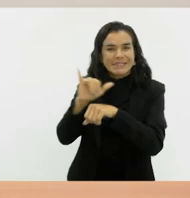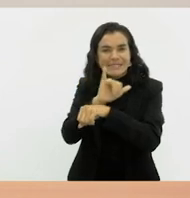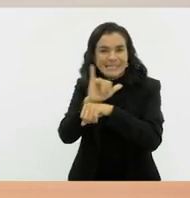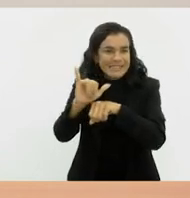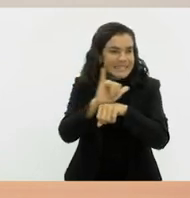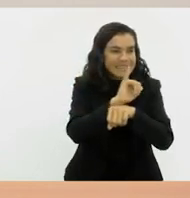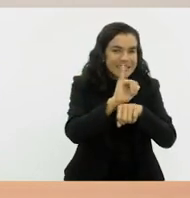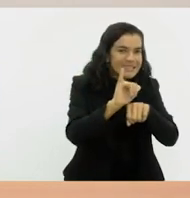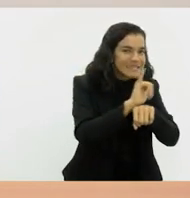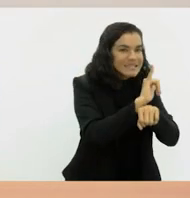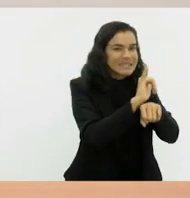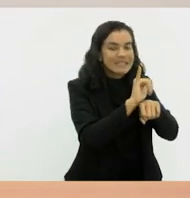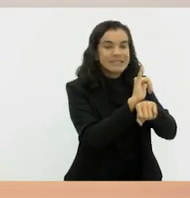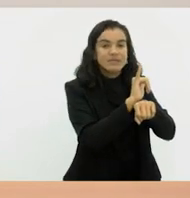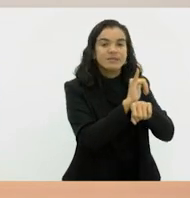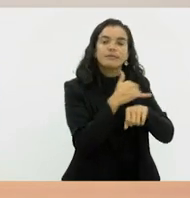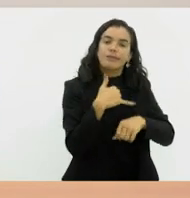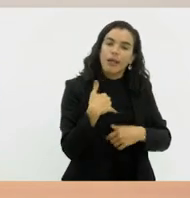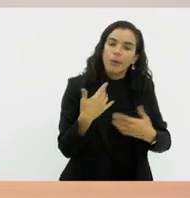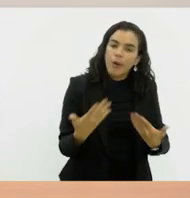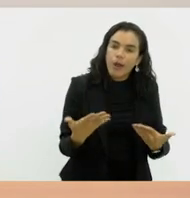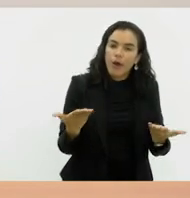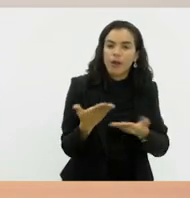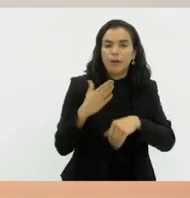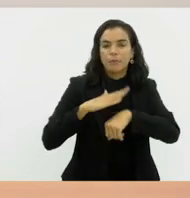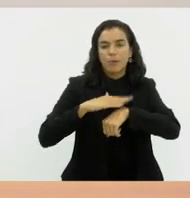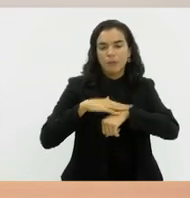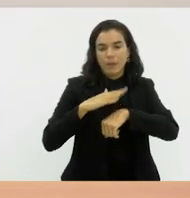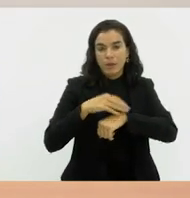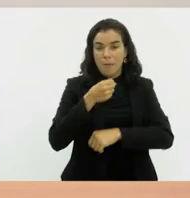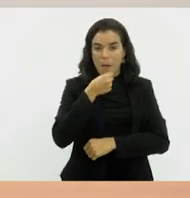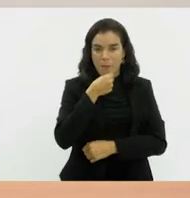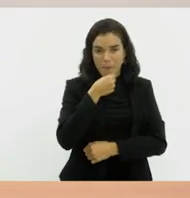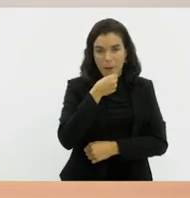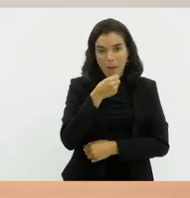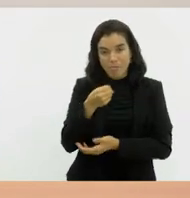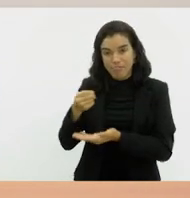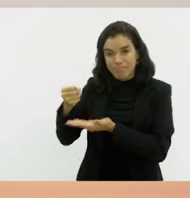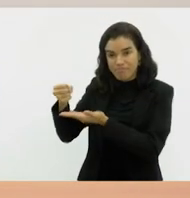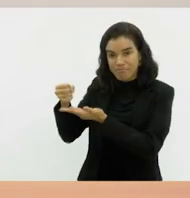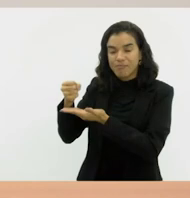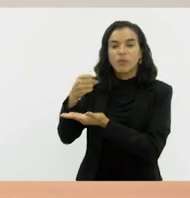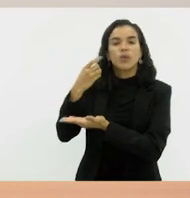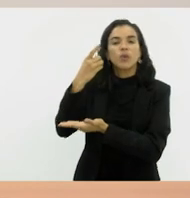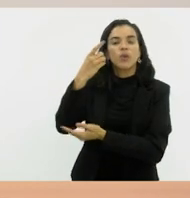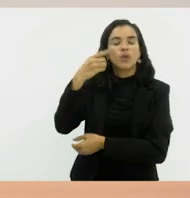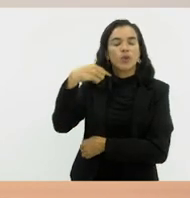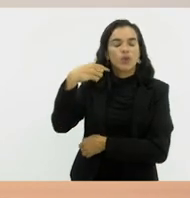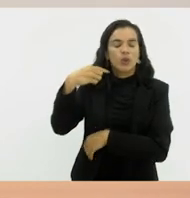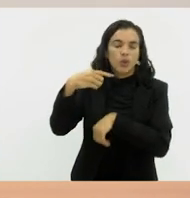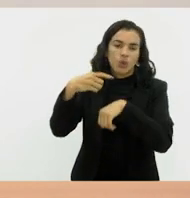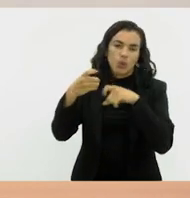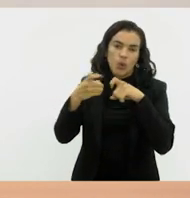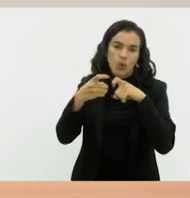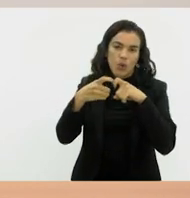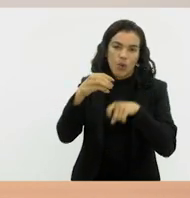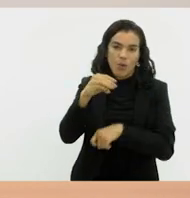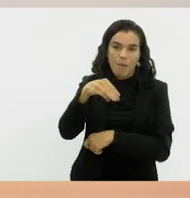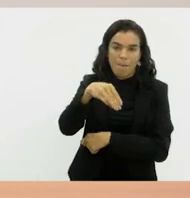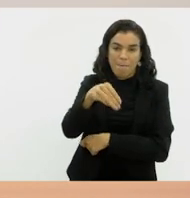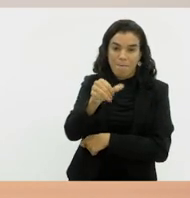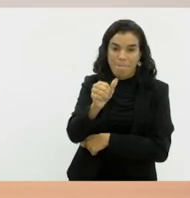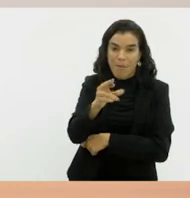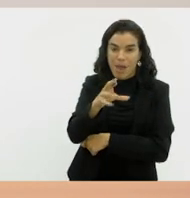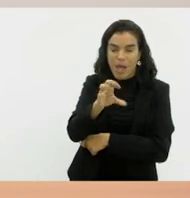de enfrentamento. Então, eu queria, nesse momento, passar a palavra ao doutor Mário, pedir a ele que nos dê